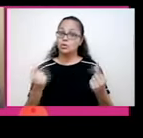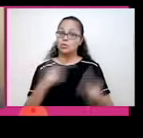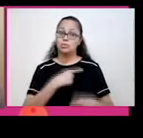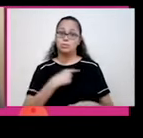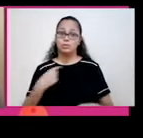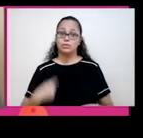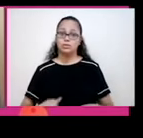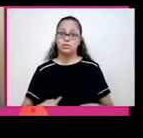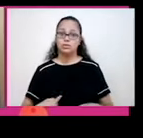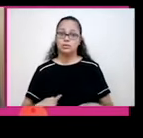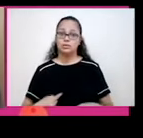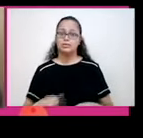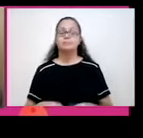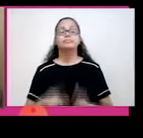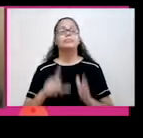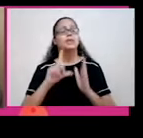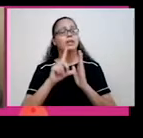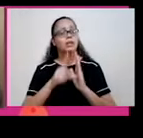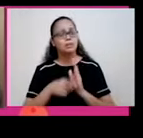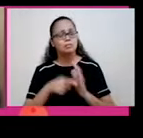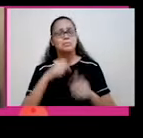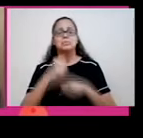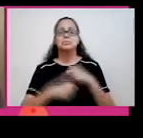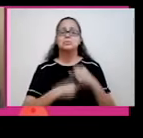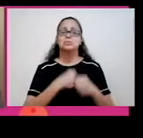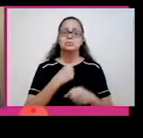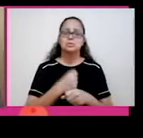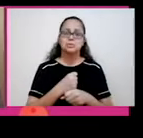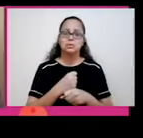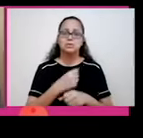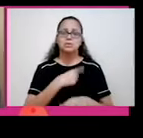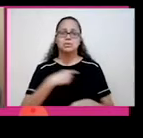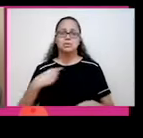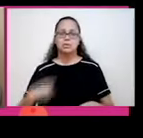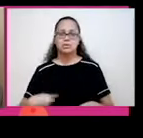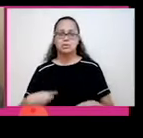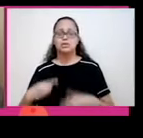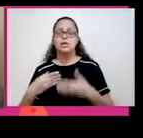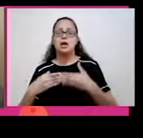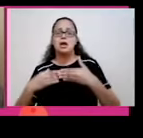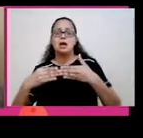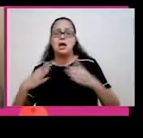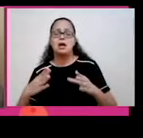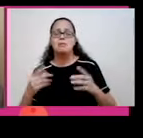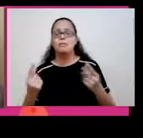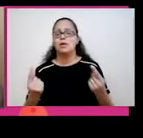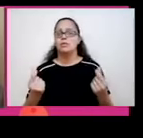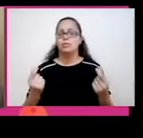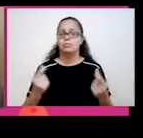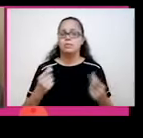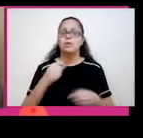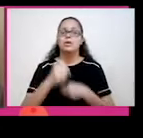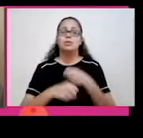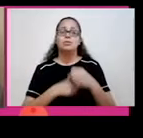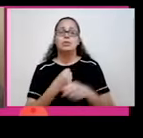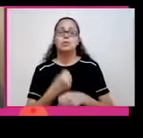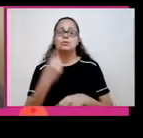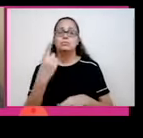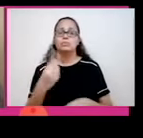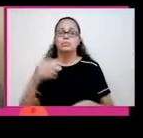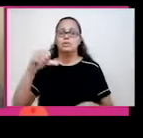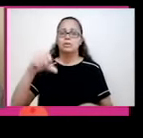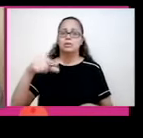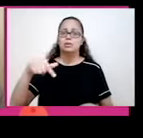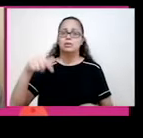passar dos anos, a gente vai observar que a China ela tende a abrir mais a sua economia. Então, na década de 70, surge a política